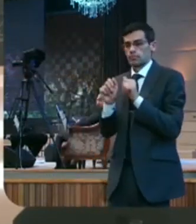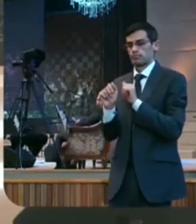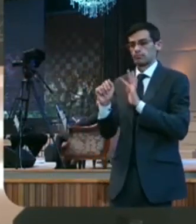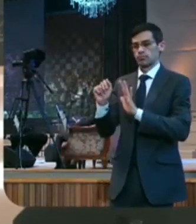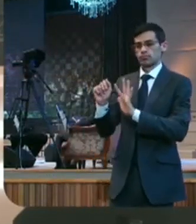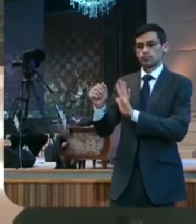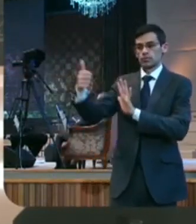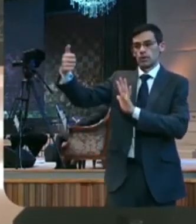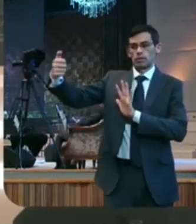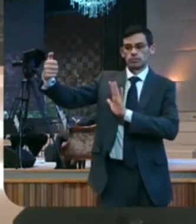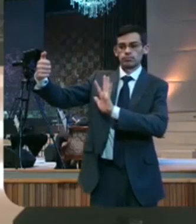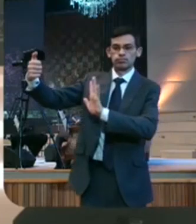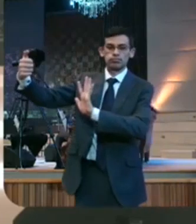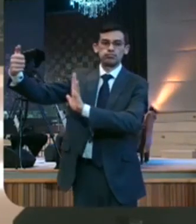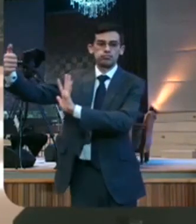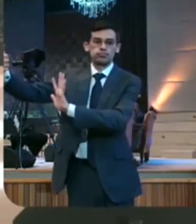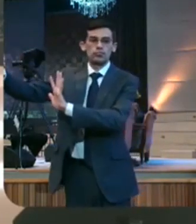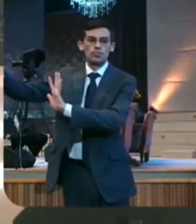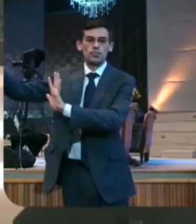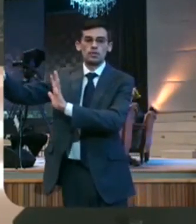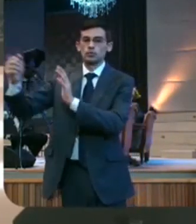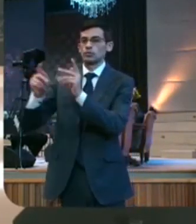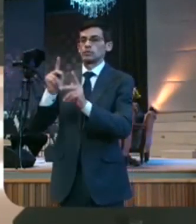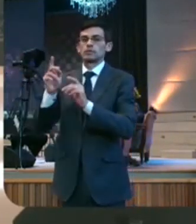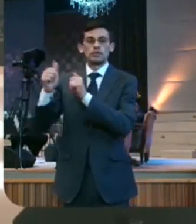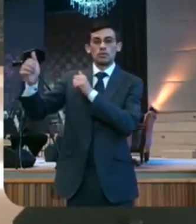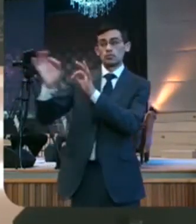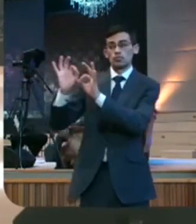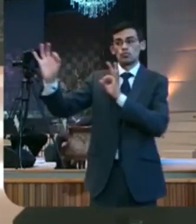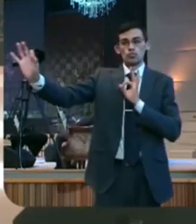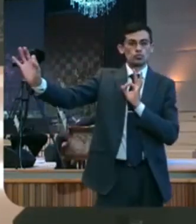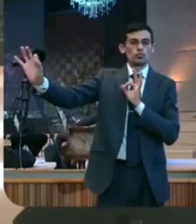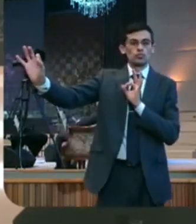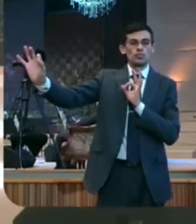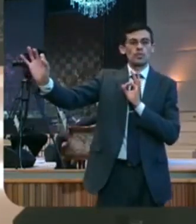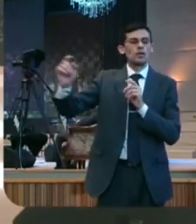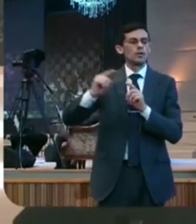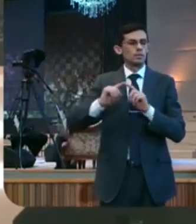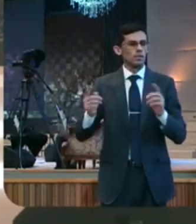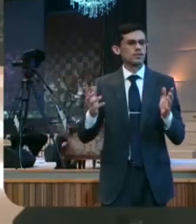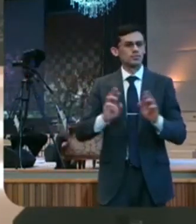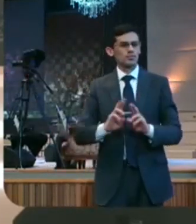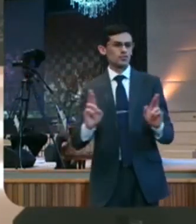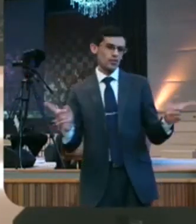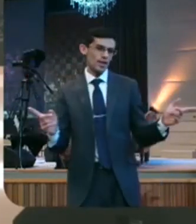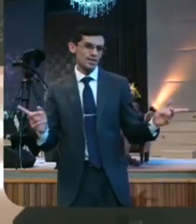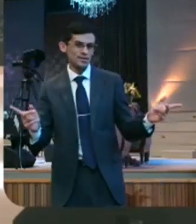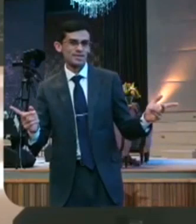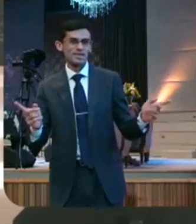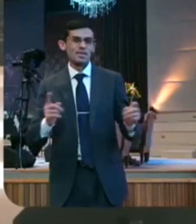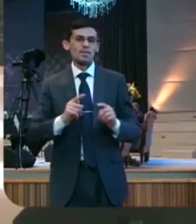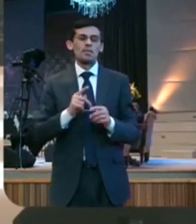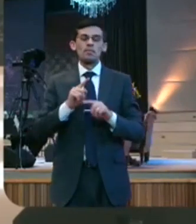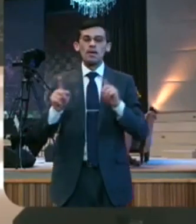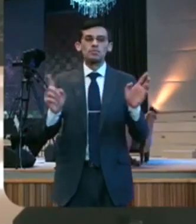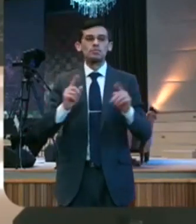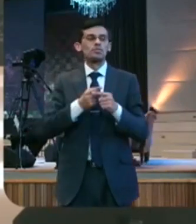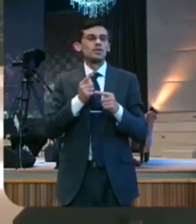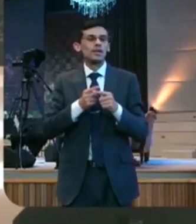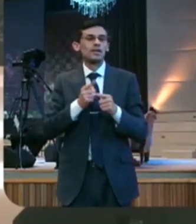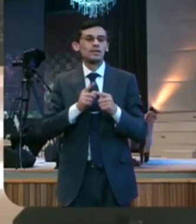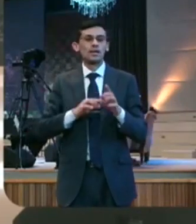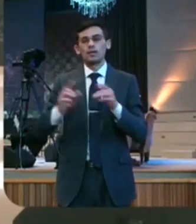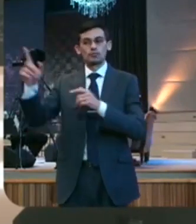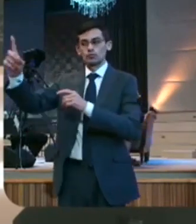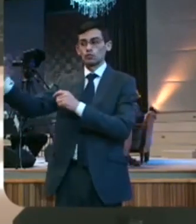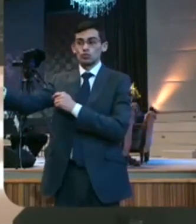a 1 quilômetro do restante do povo e do batalhão. Olha que coisa estranha, não é? Parecia lá